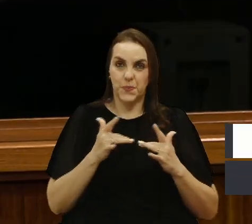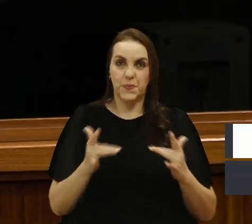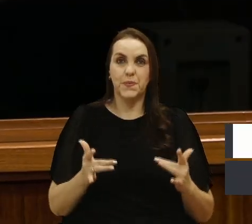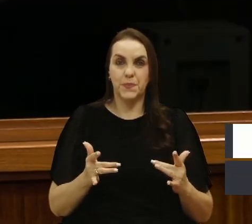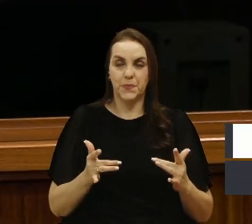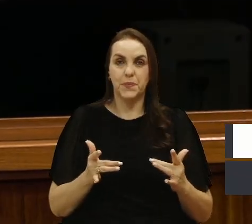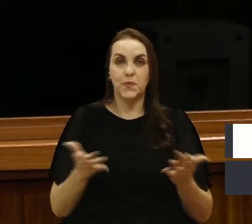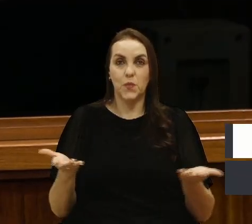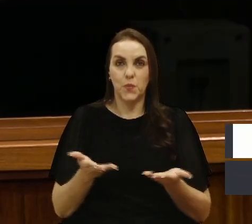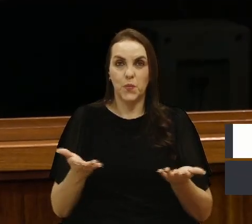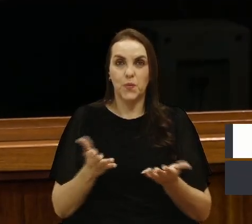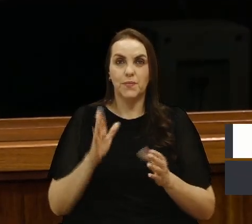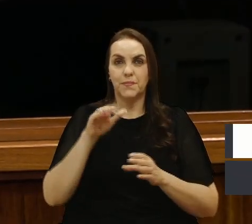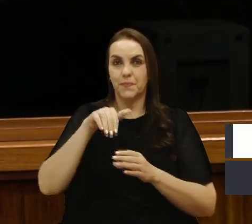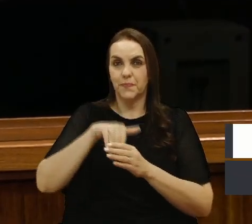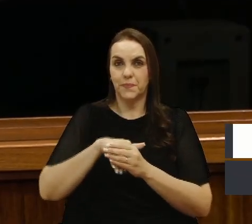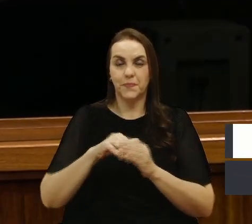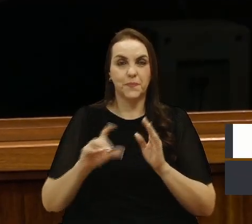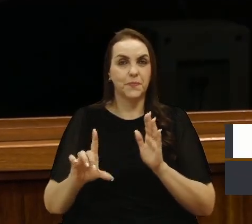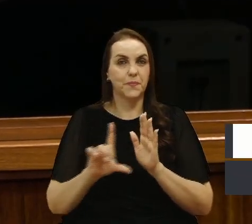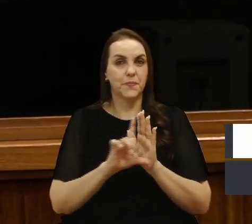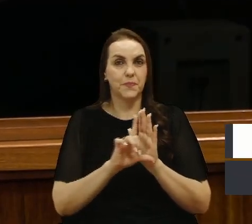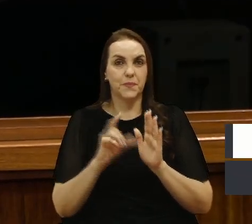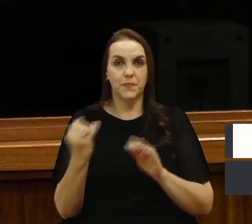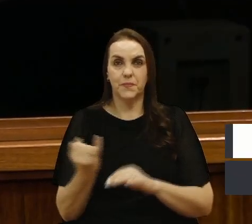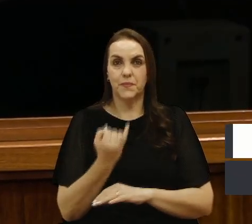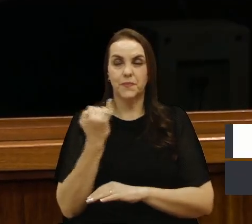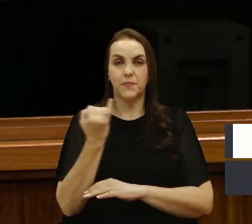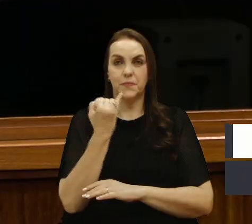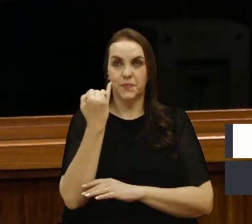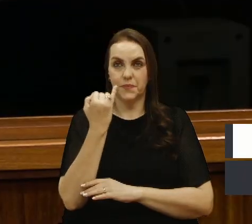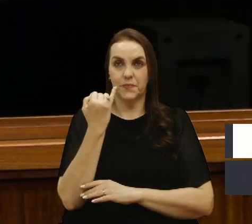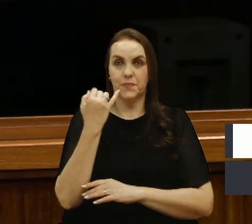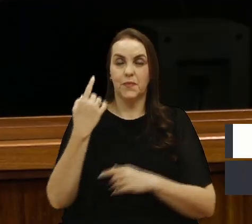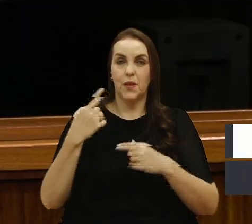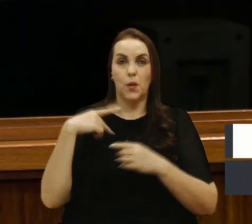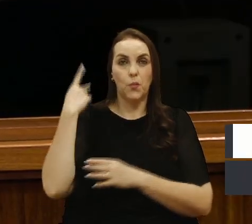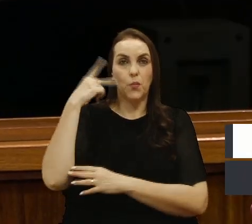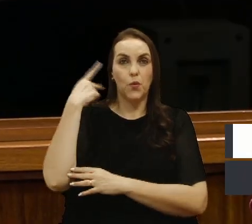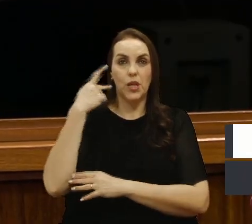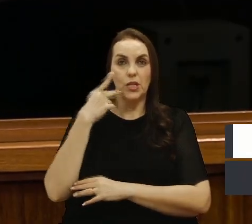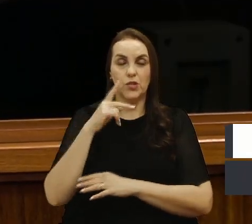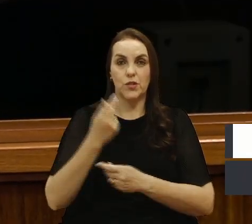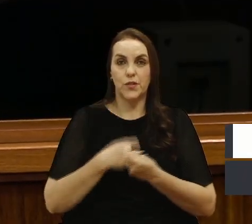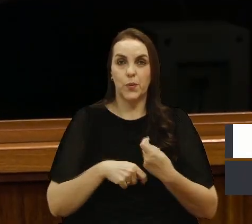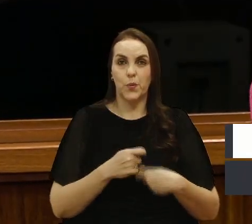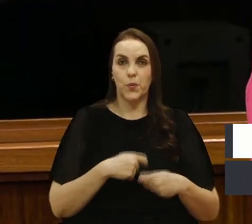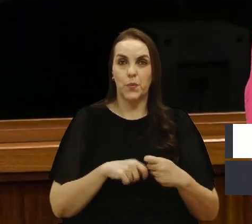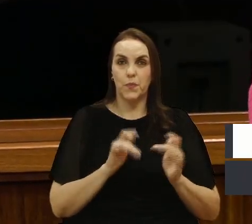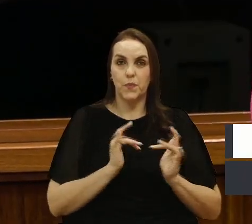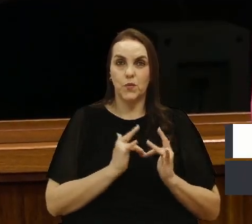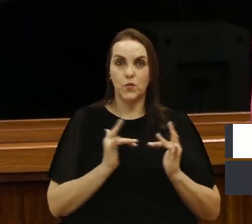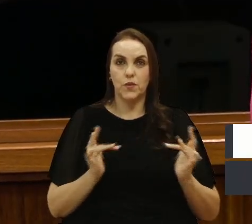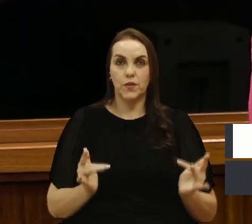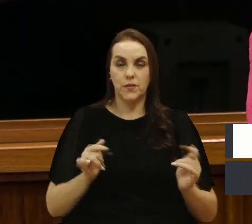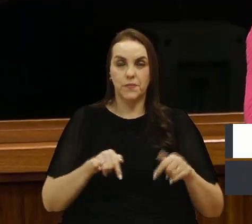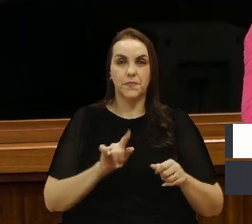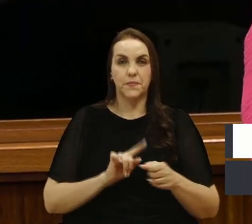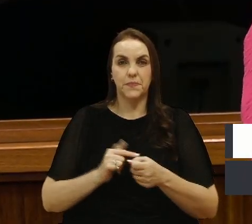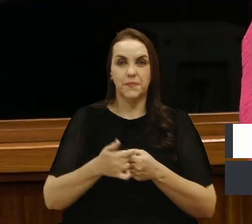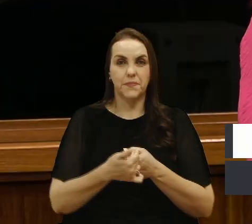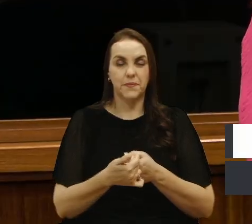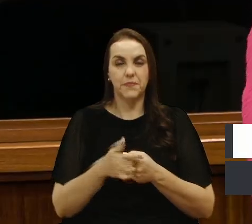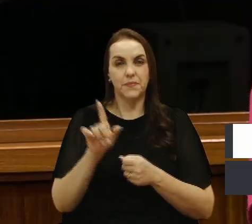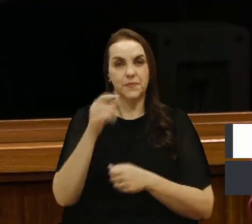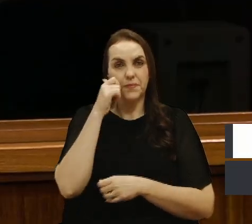a votação de uma lei muito importante da política de economia solidária no nosso município e que estão aqui presentes